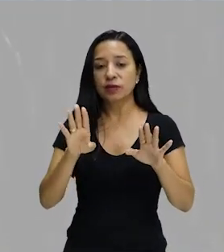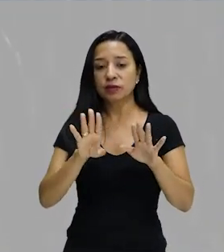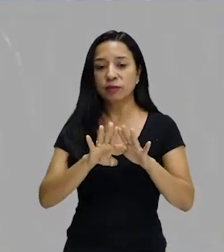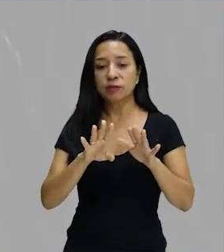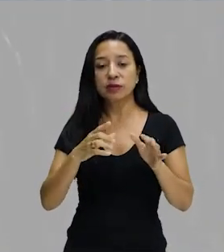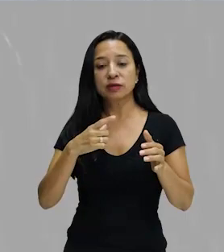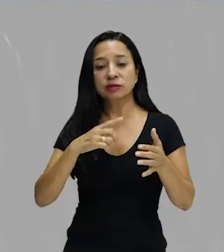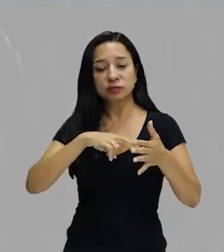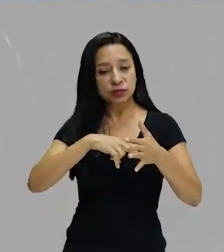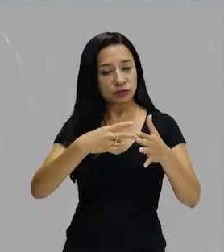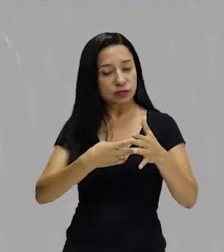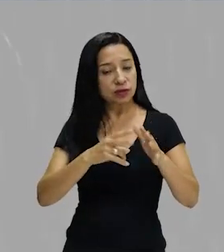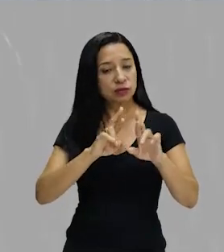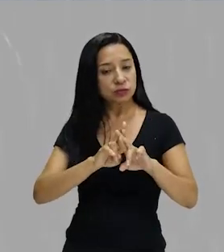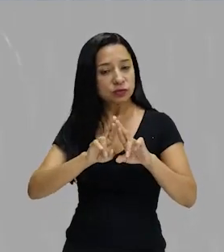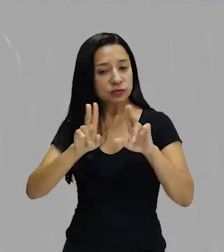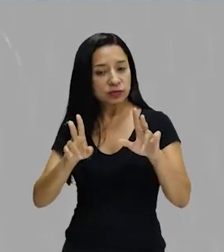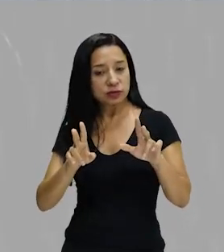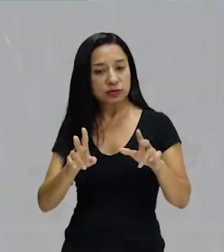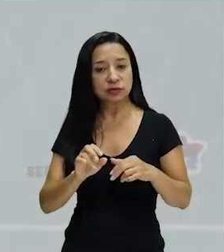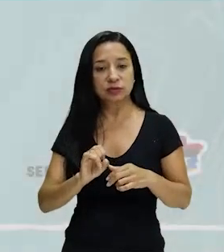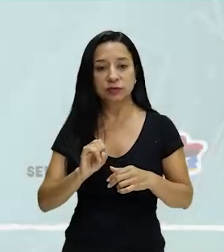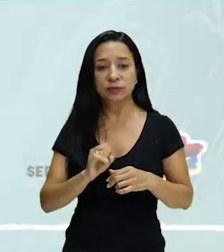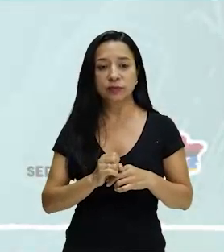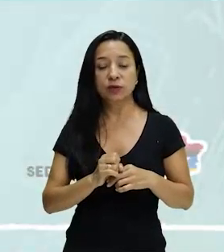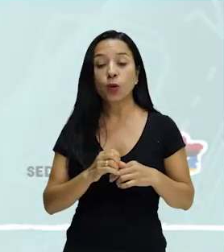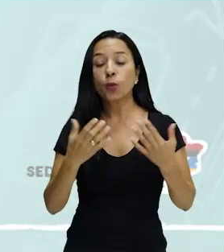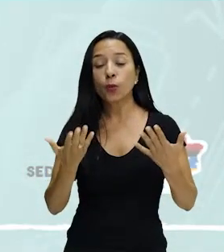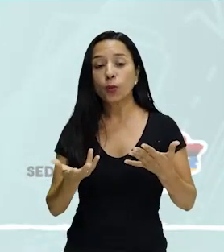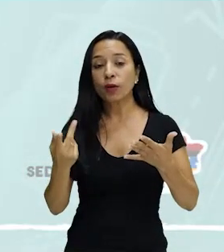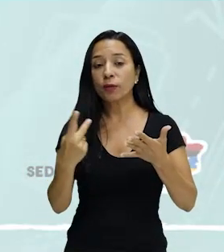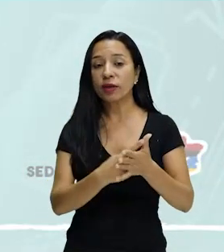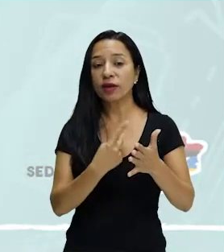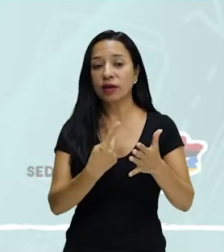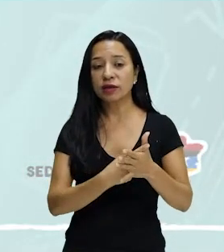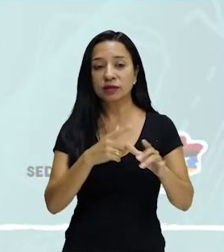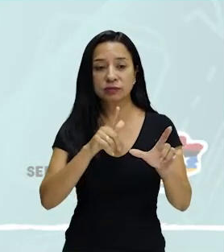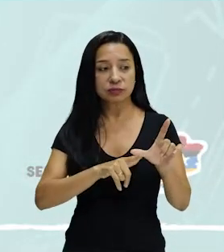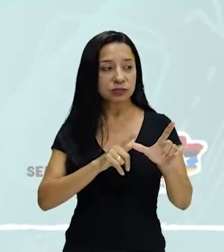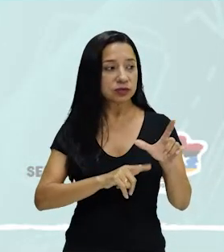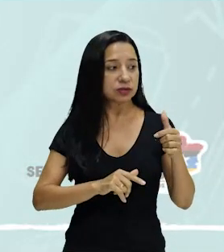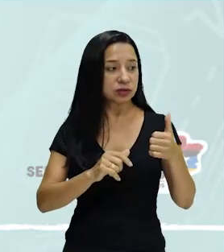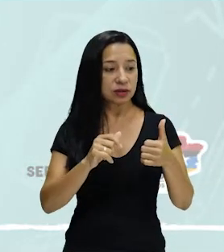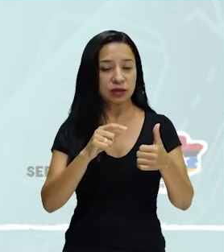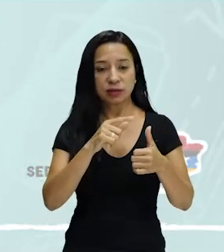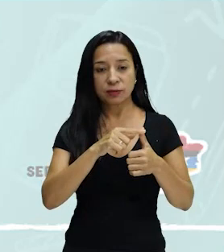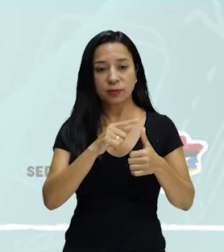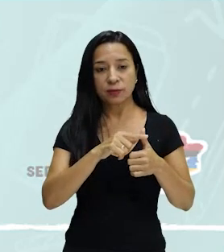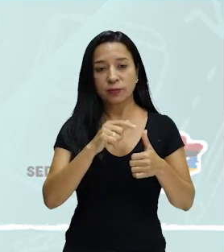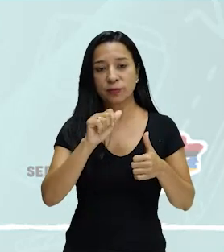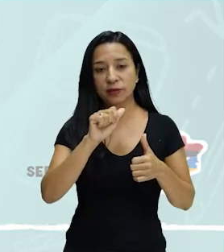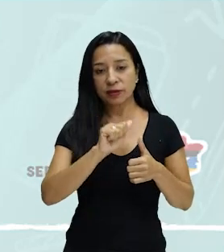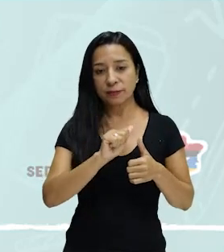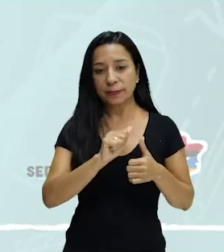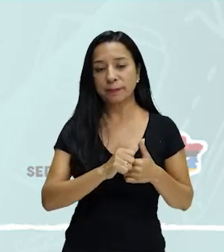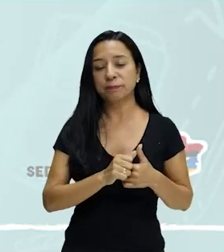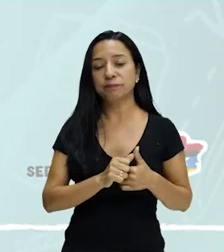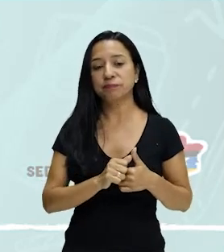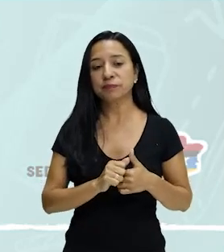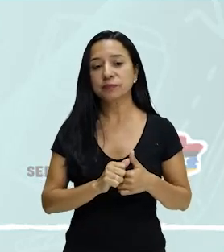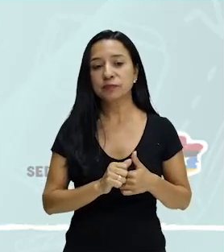sentidos diferentes. Qual aqui está errada? Letra A. Avisaram-no